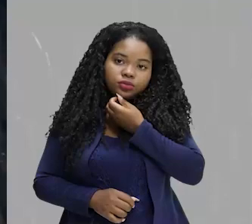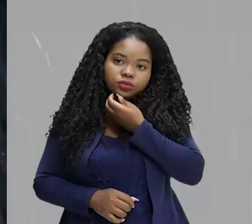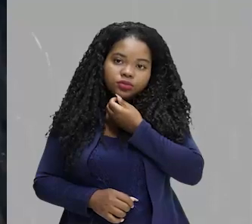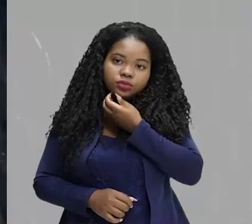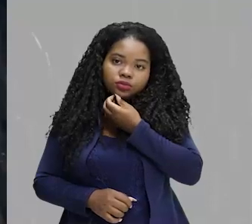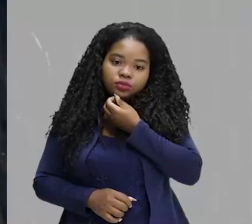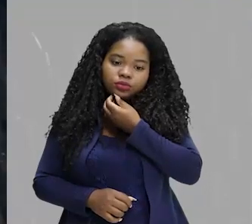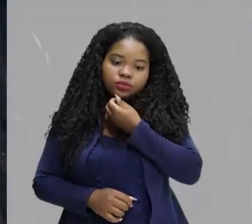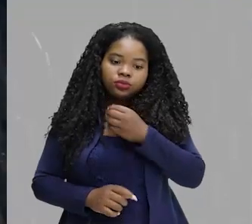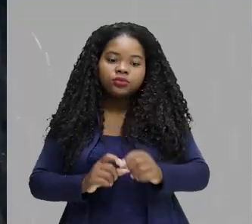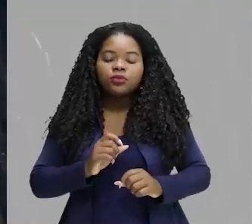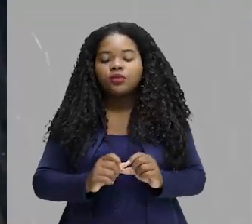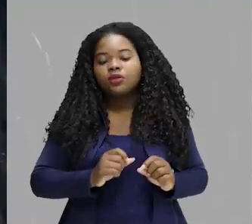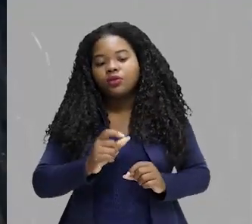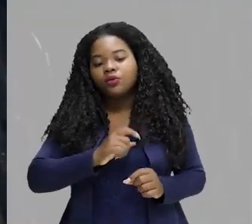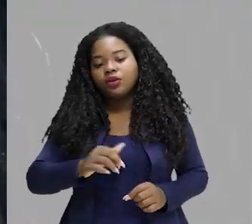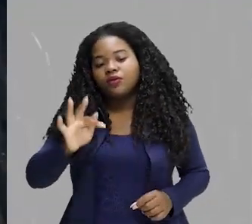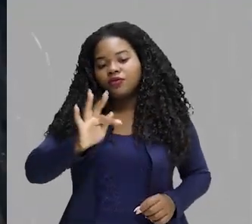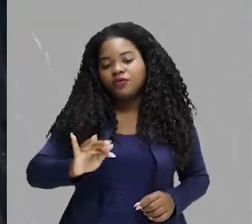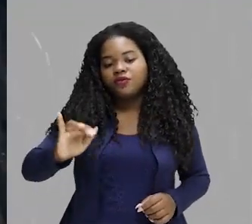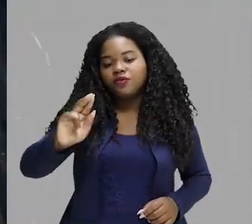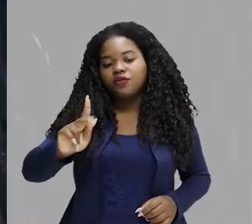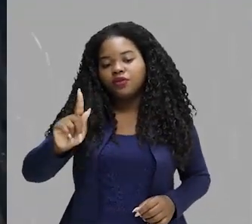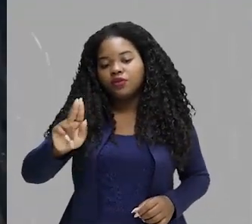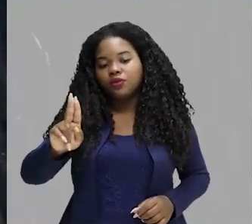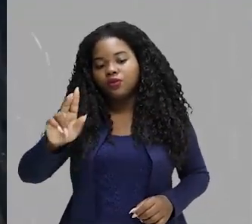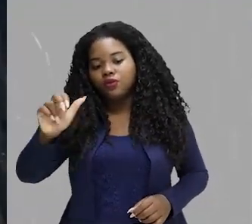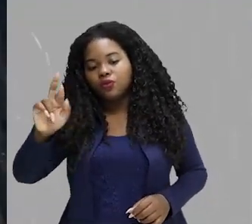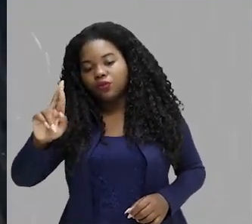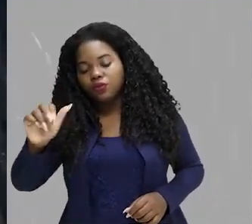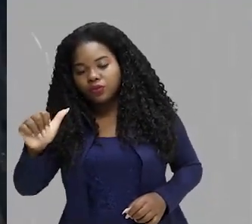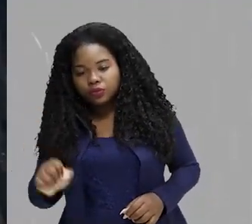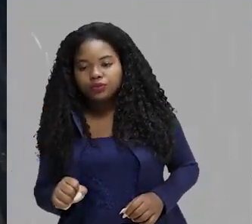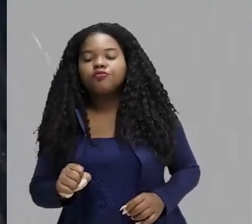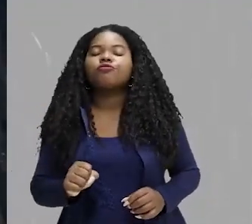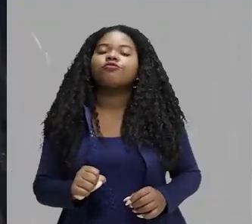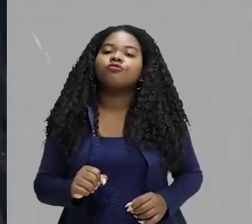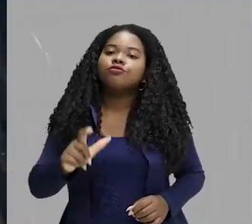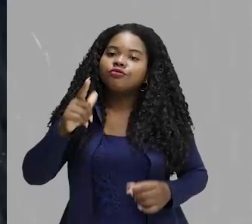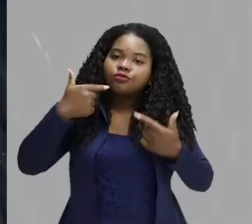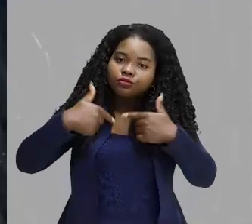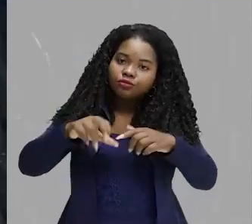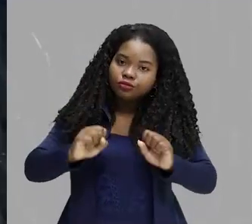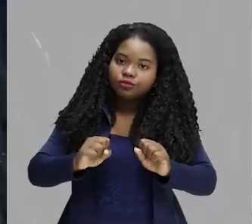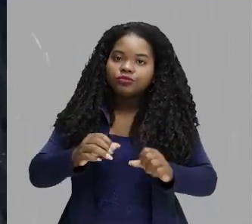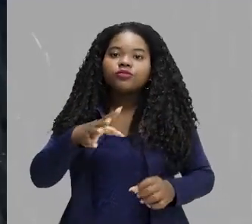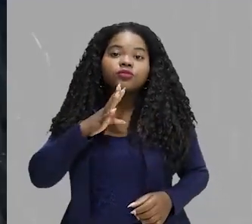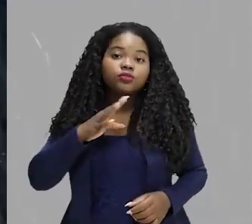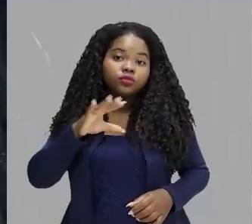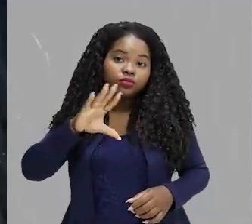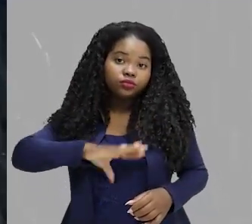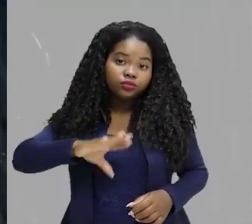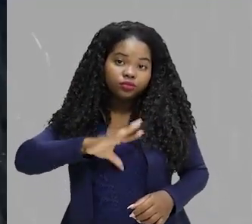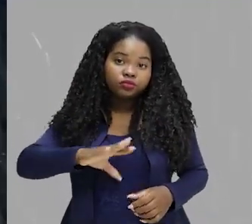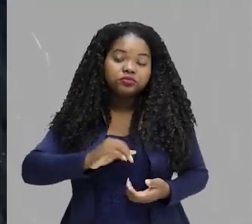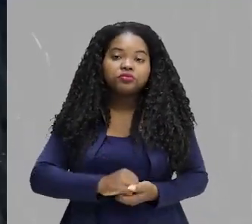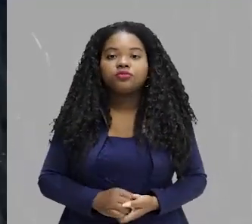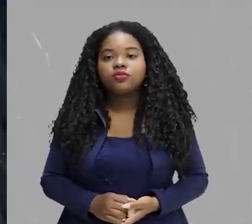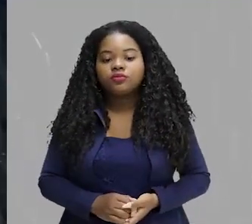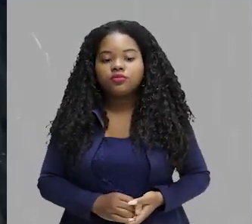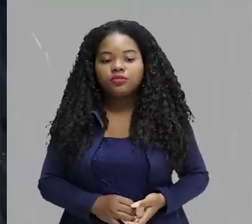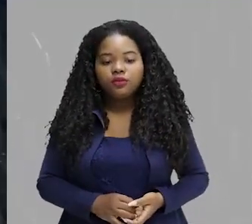professora? São as figuras de discurso ou as figuras de linguagem que nós conhecemos em língua portuguesa. O inglês também tem